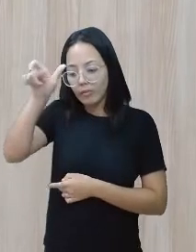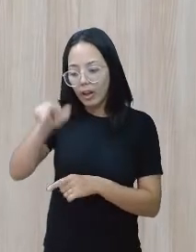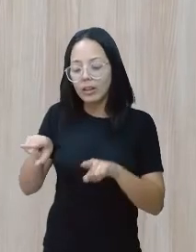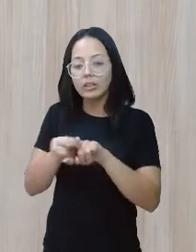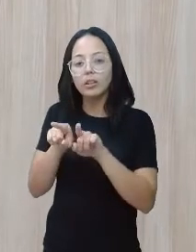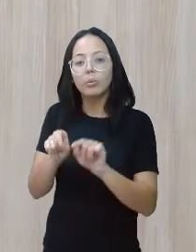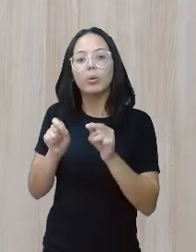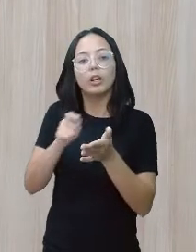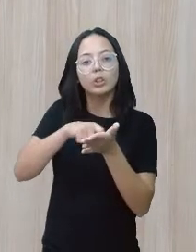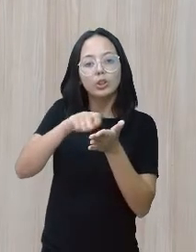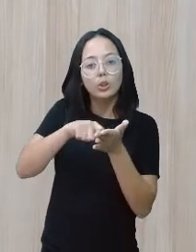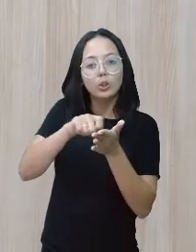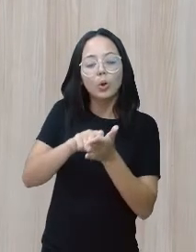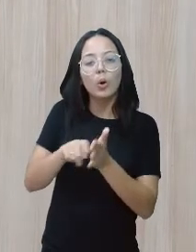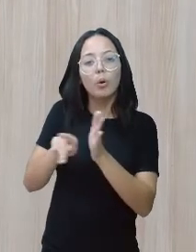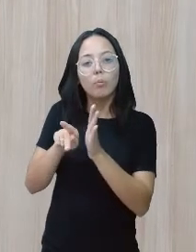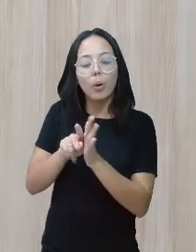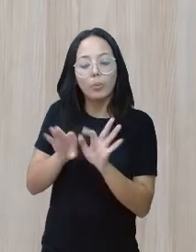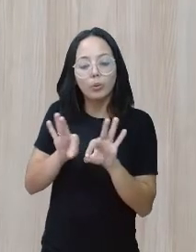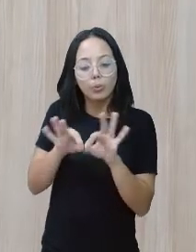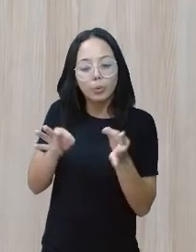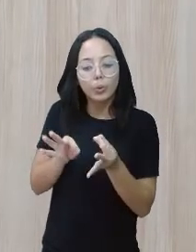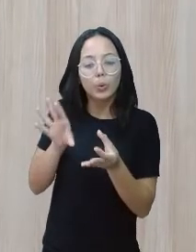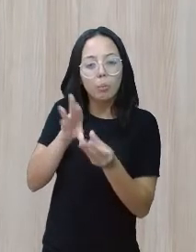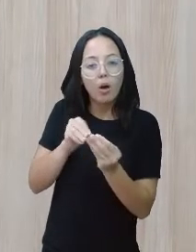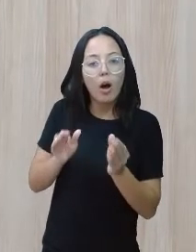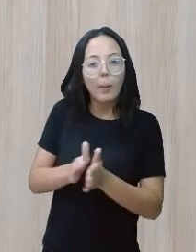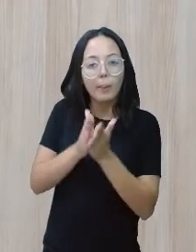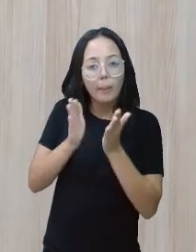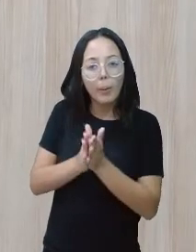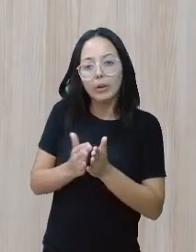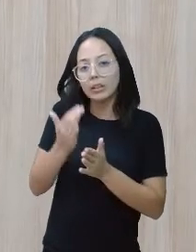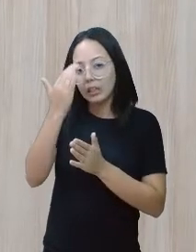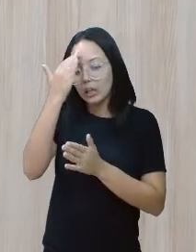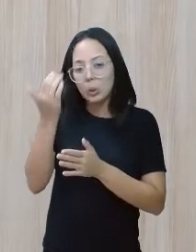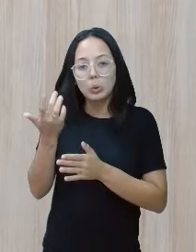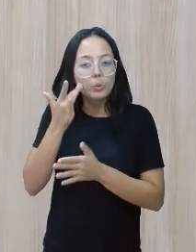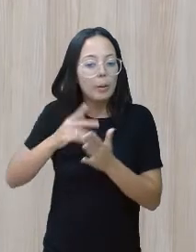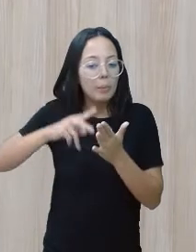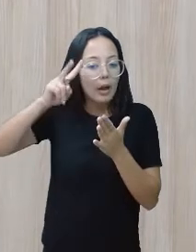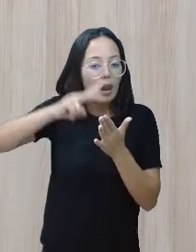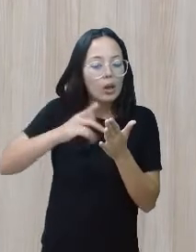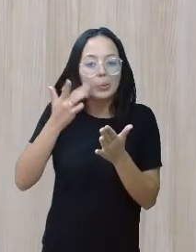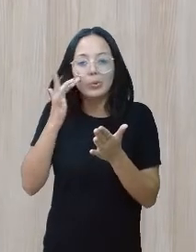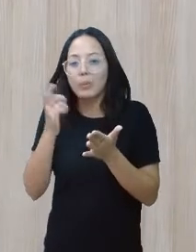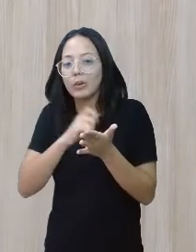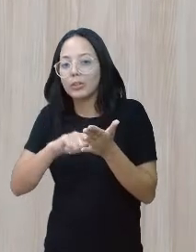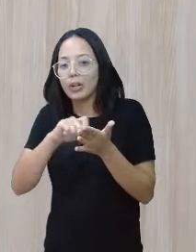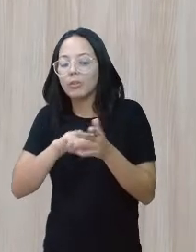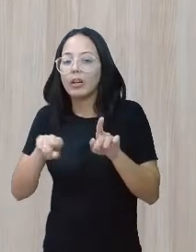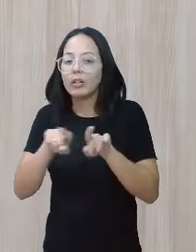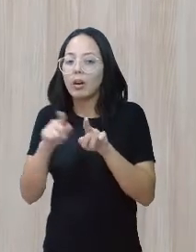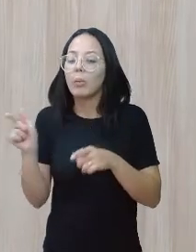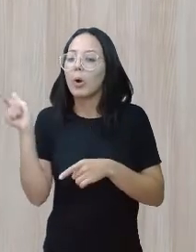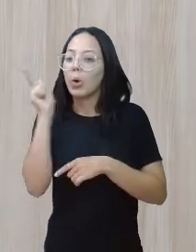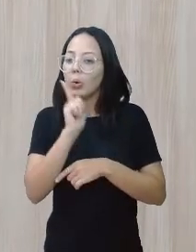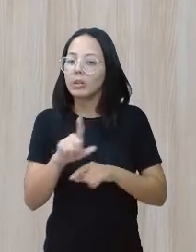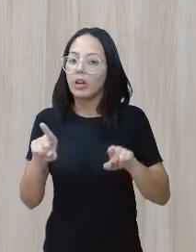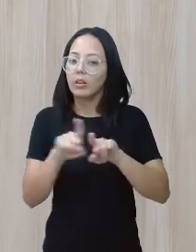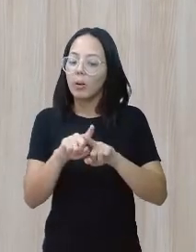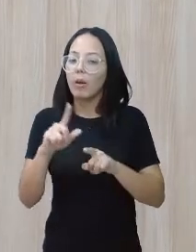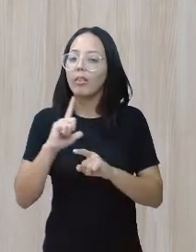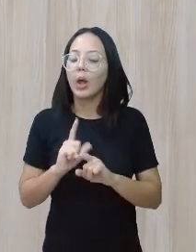essa escritora de origem muito humilde, pobre, analfabeta inicialmente, que tem muito